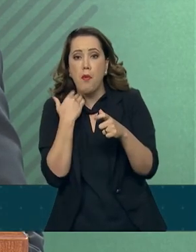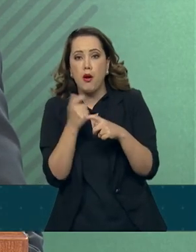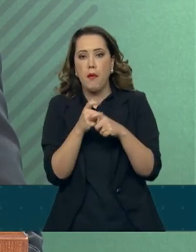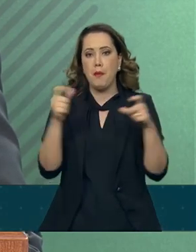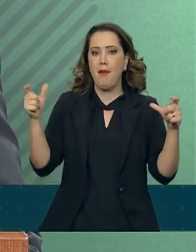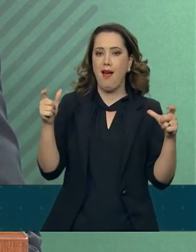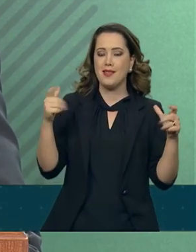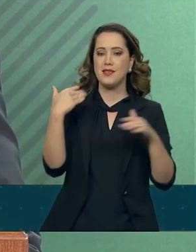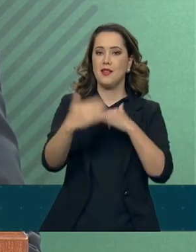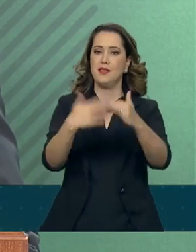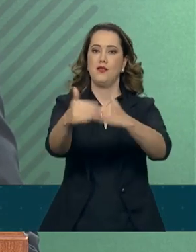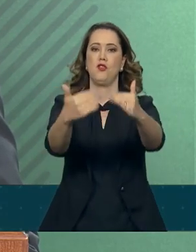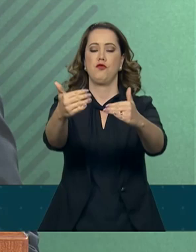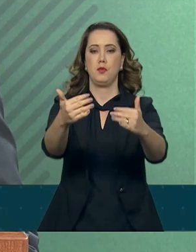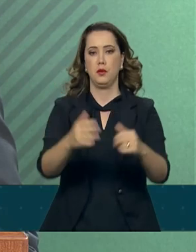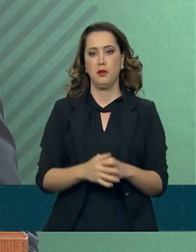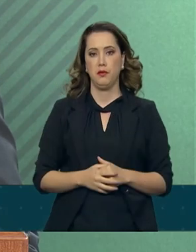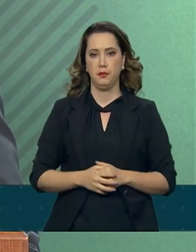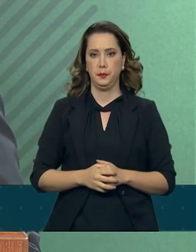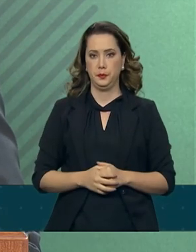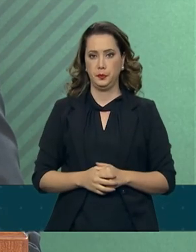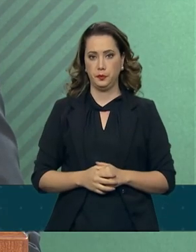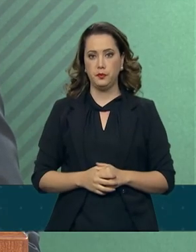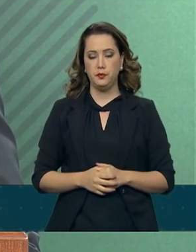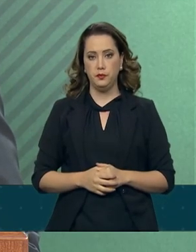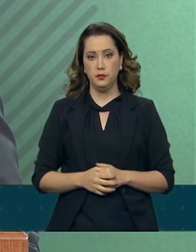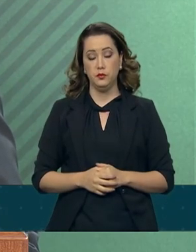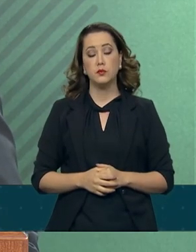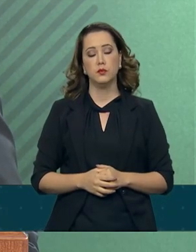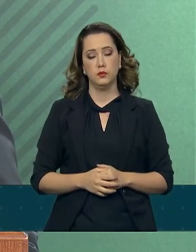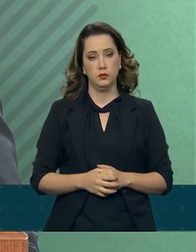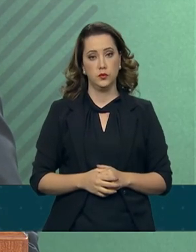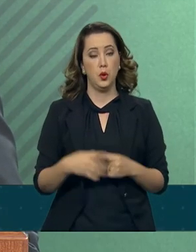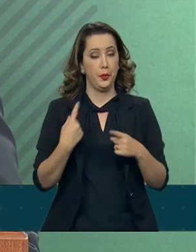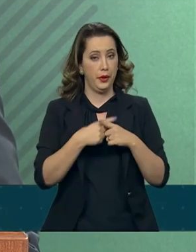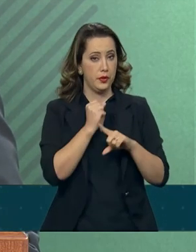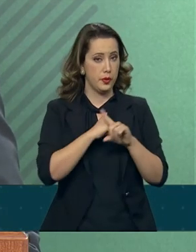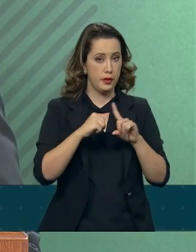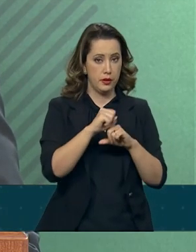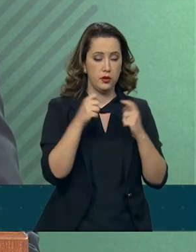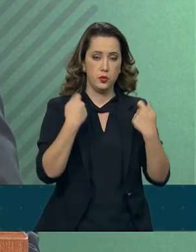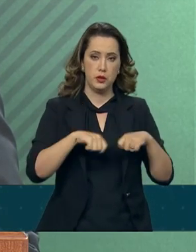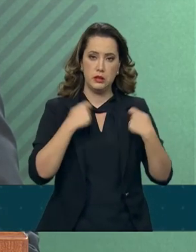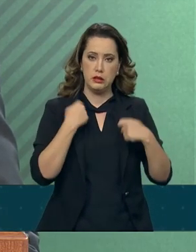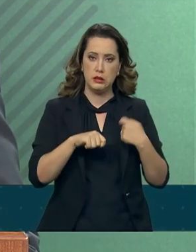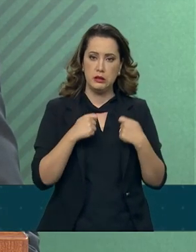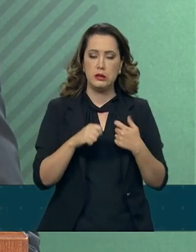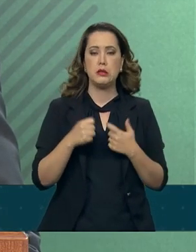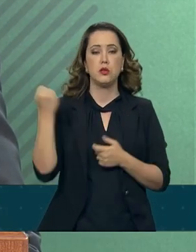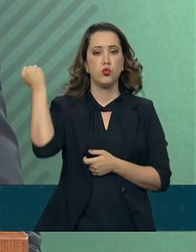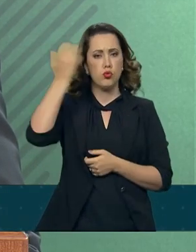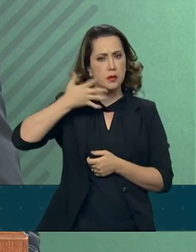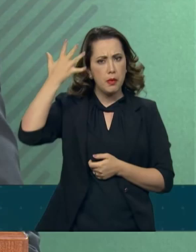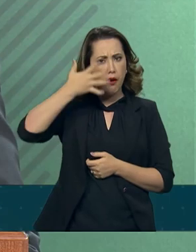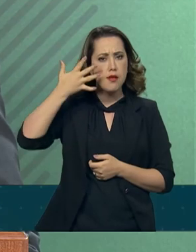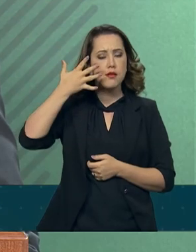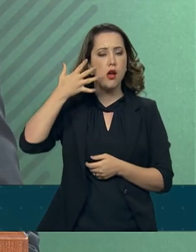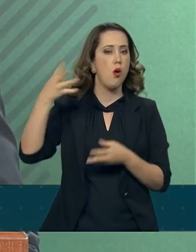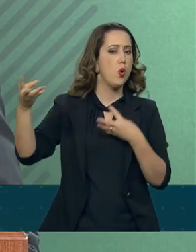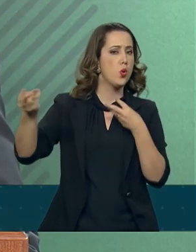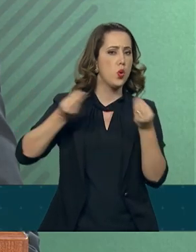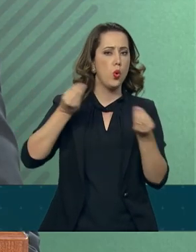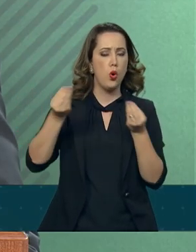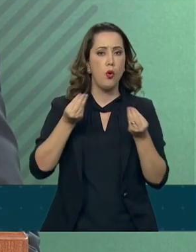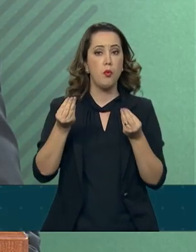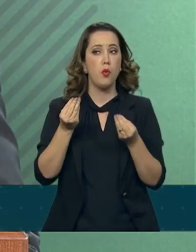desenvolvimento fechou as contas a sociedade vai ter uma explicação sobre a